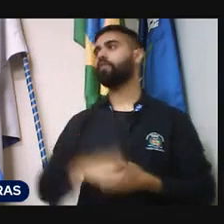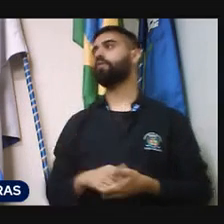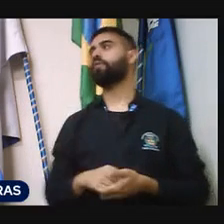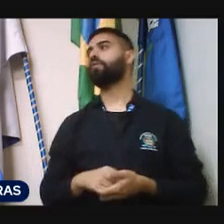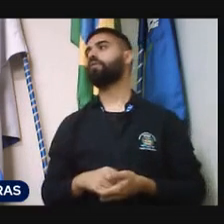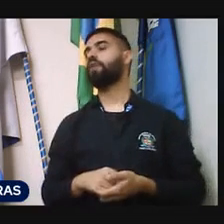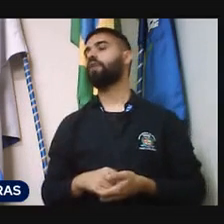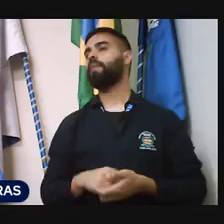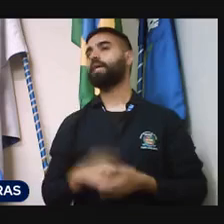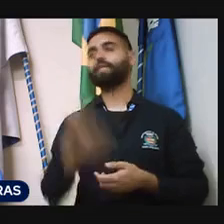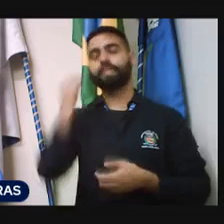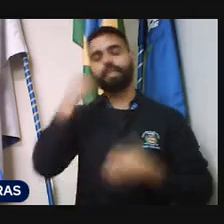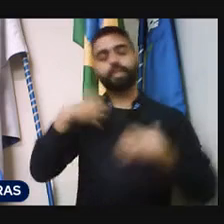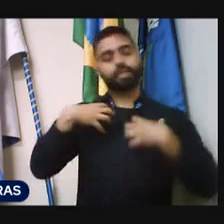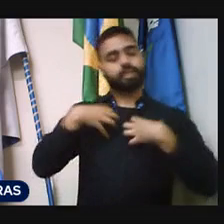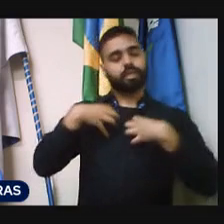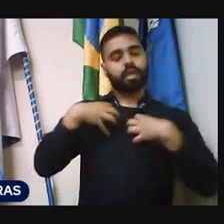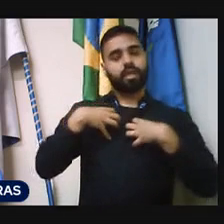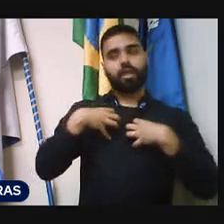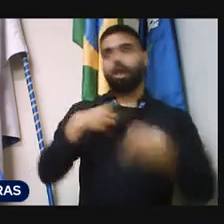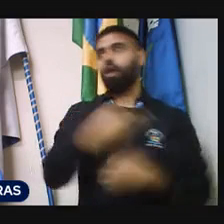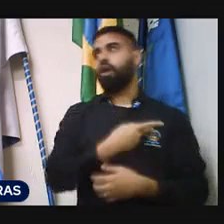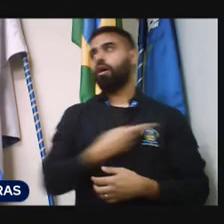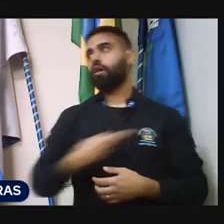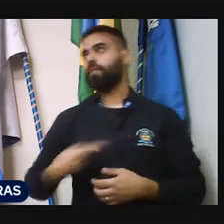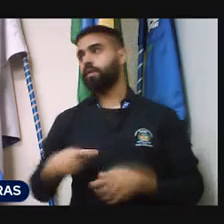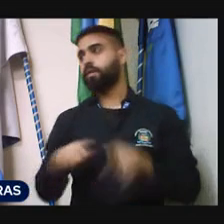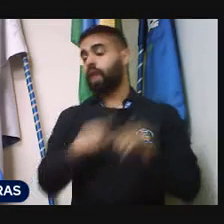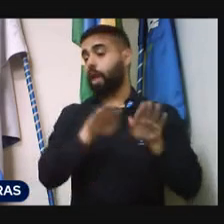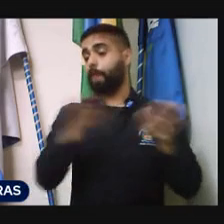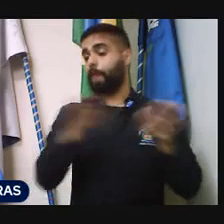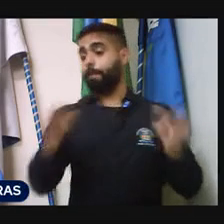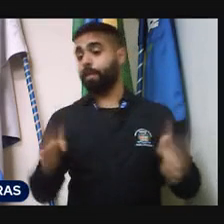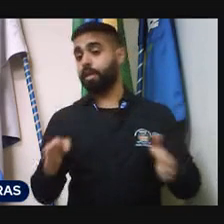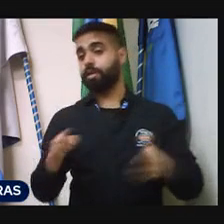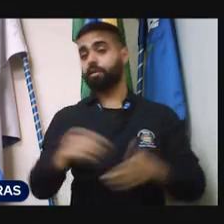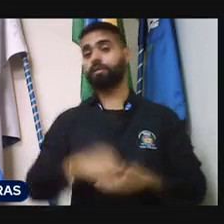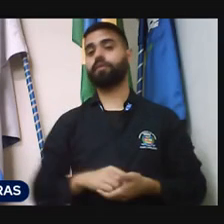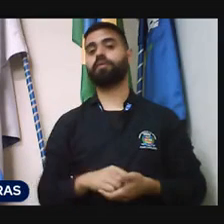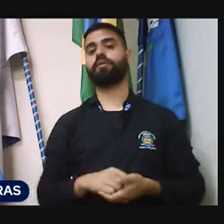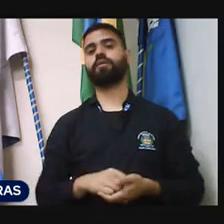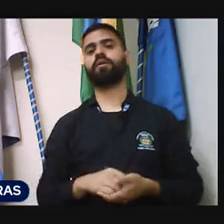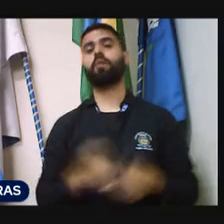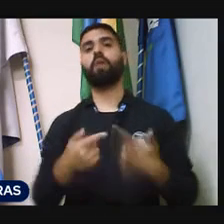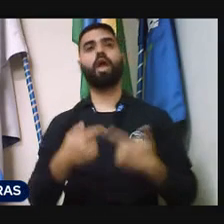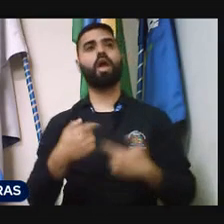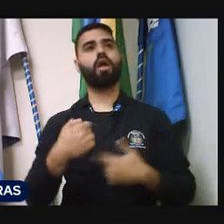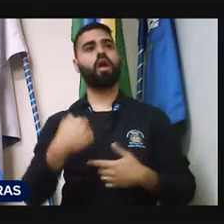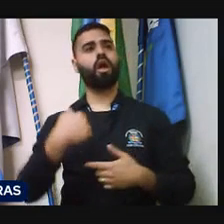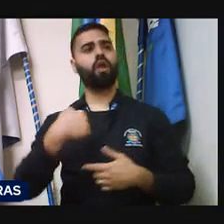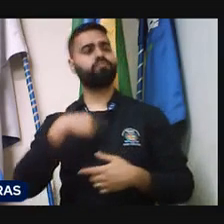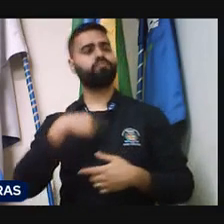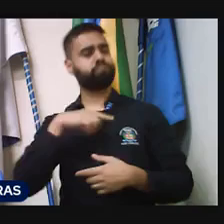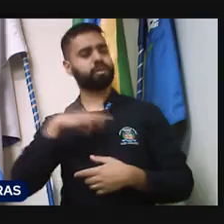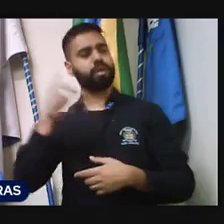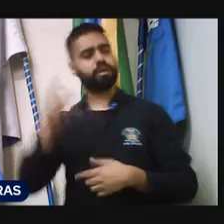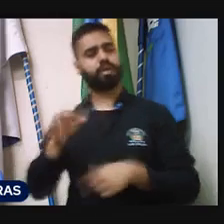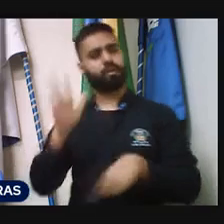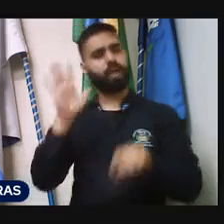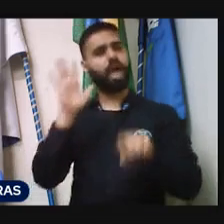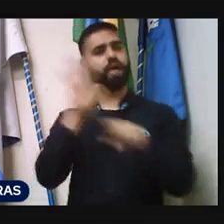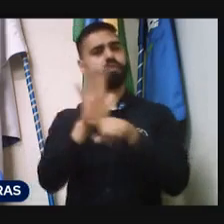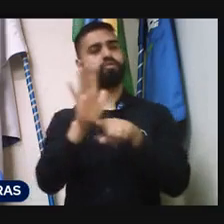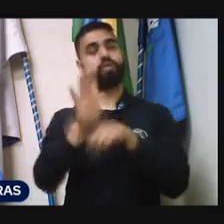para sensibilizar nosso Presidente a nossa mesa eu tenho certeza que essa ajuda vai vir aí